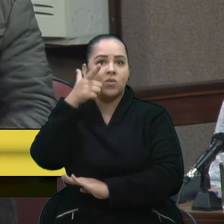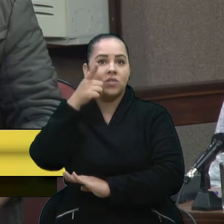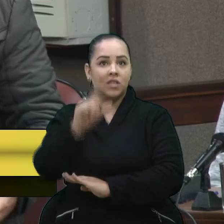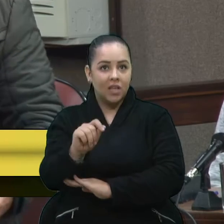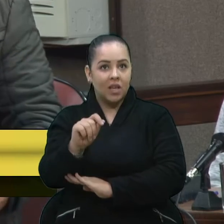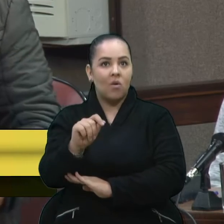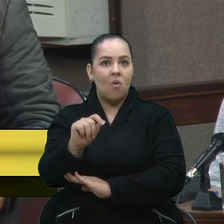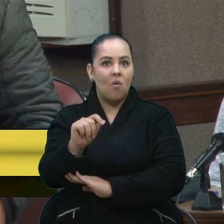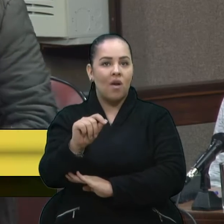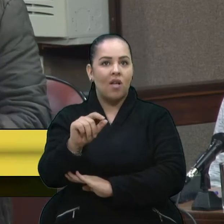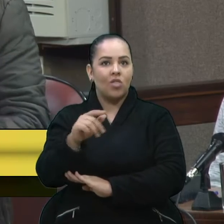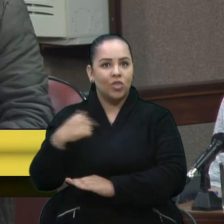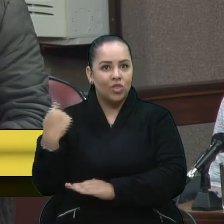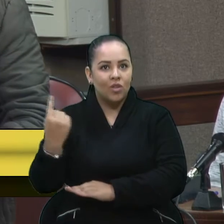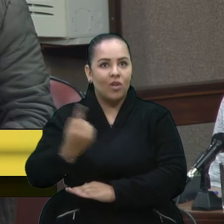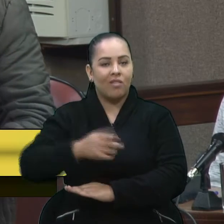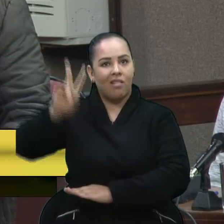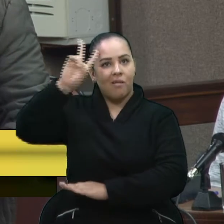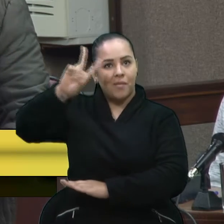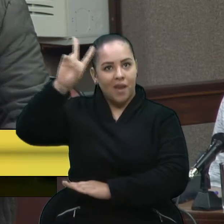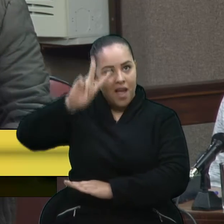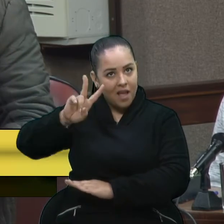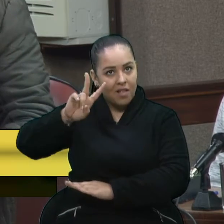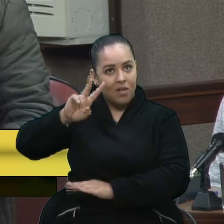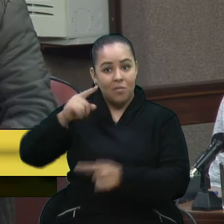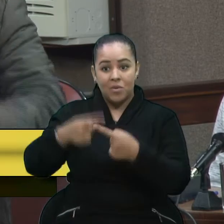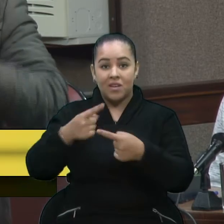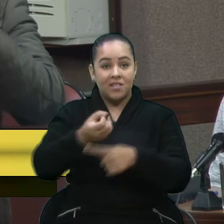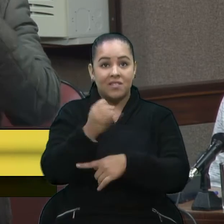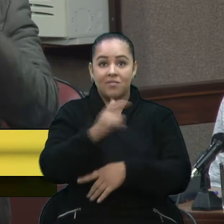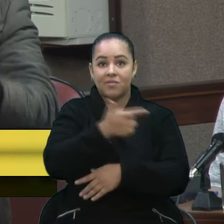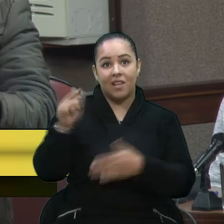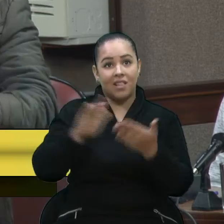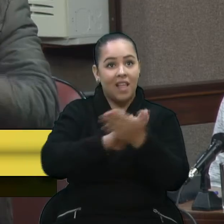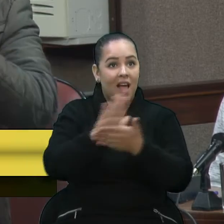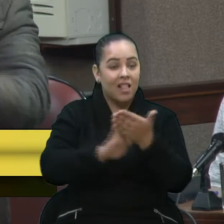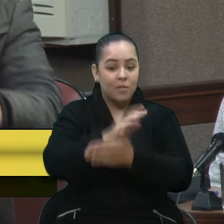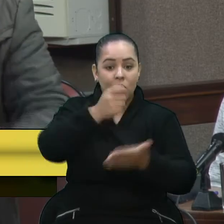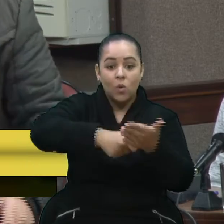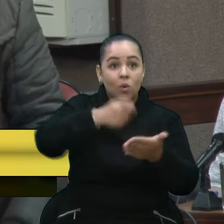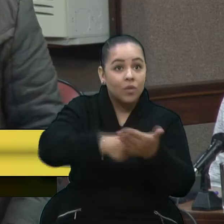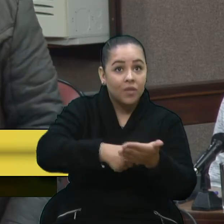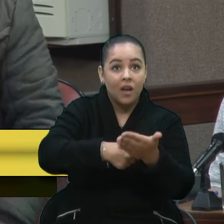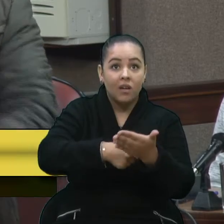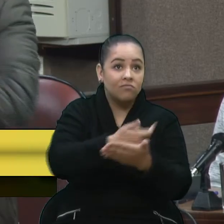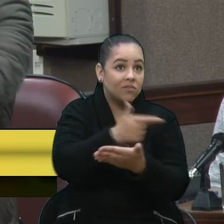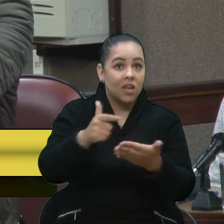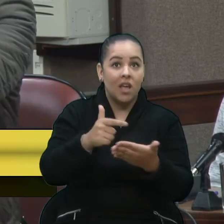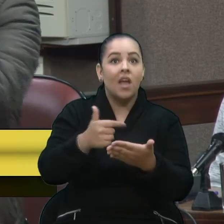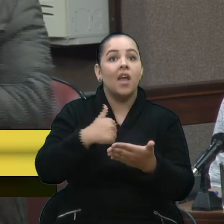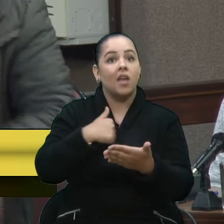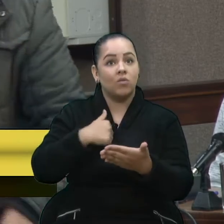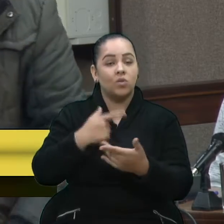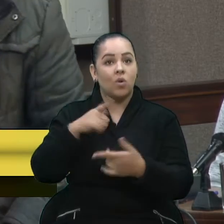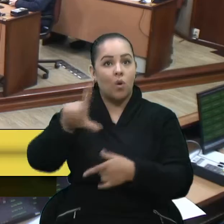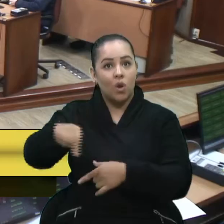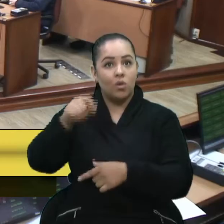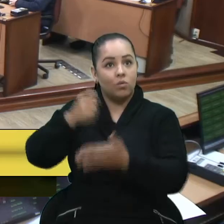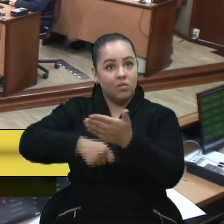nada para lutar, a gente não vai lutar. Então, eu prefiro lutar do que ficar acomodado. Seu à parte,